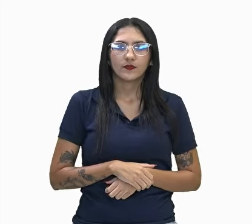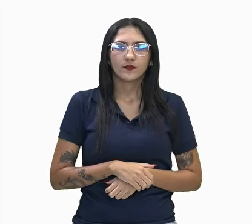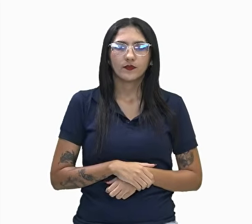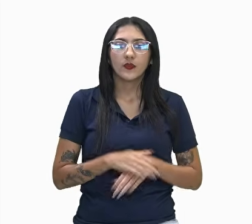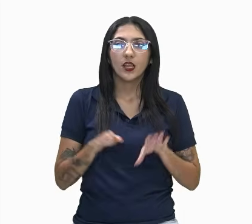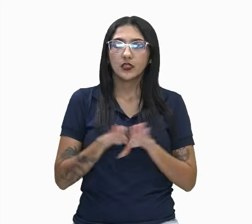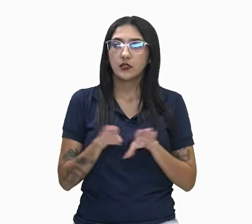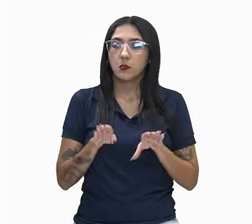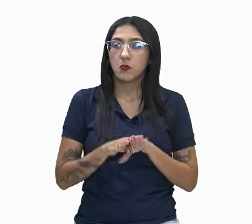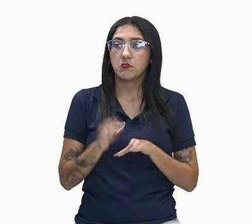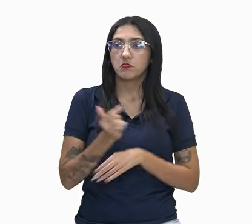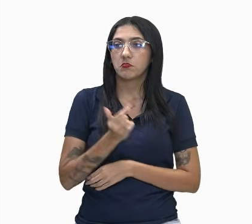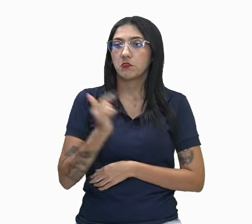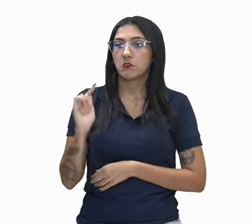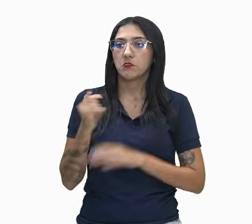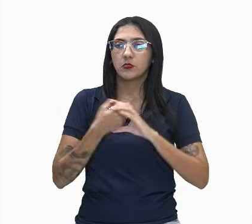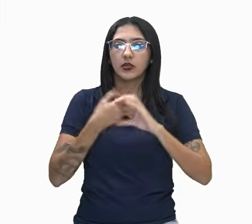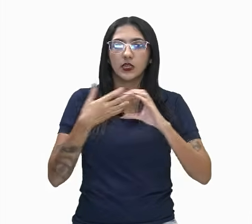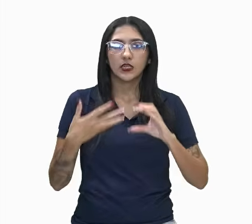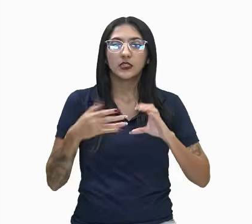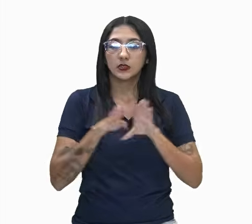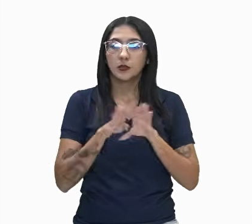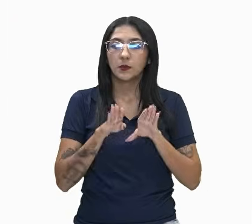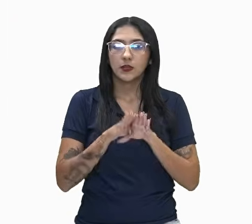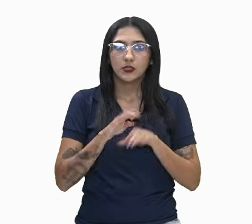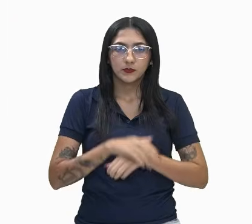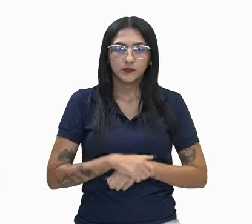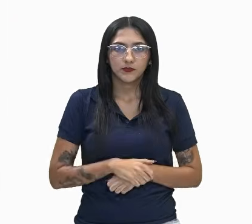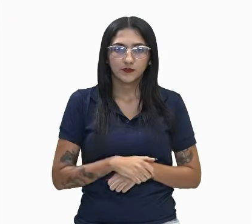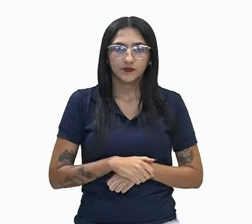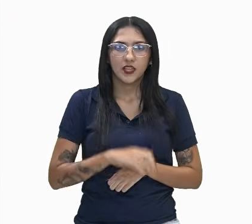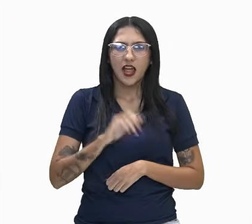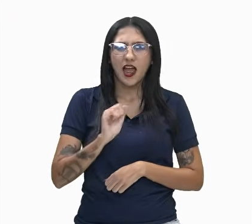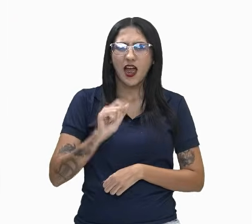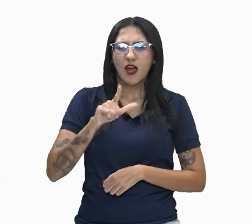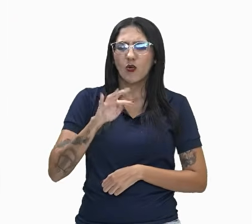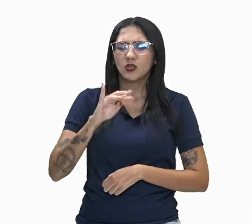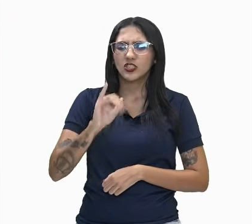que não podemos confundir com a altitude.